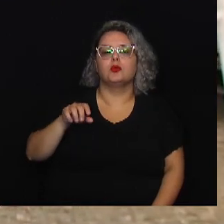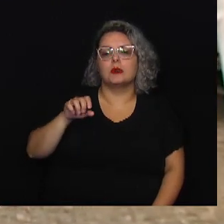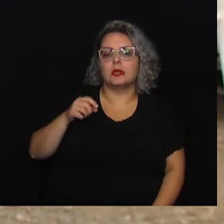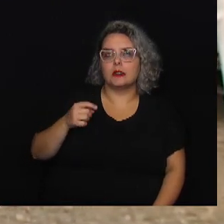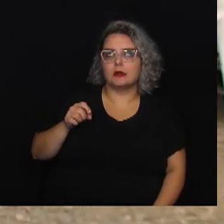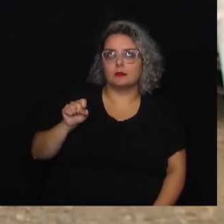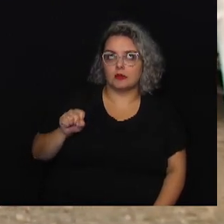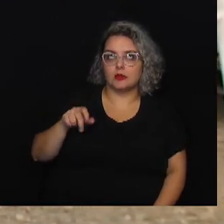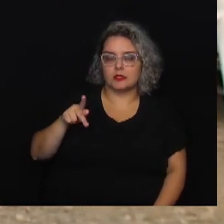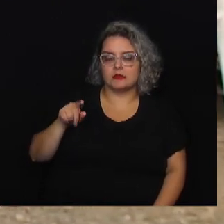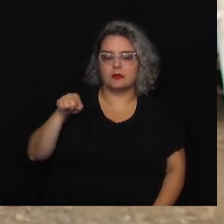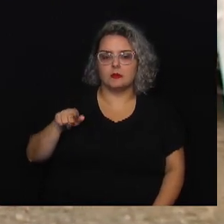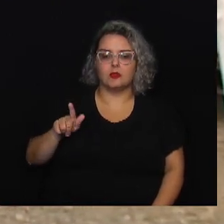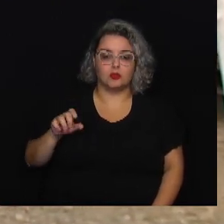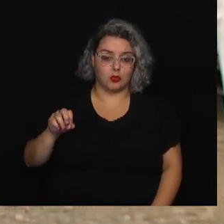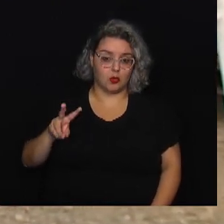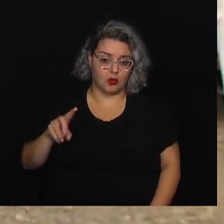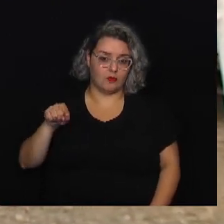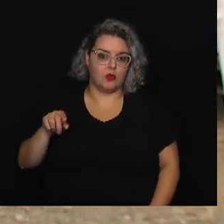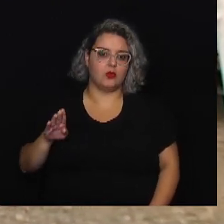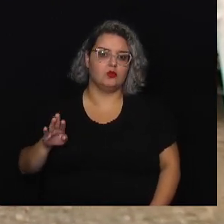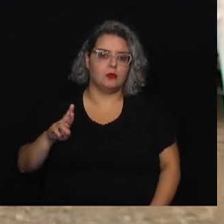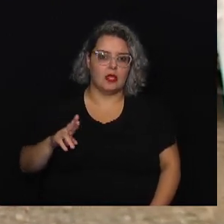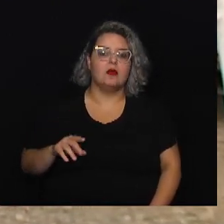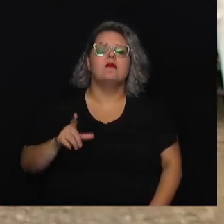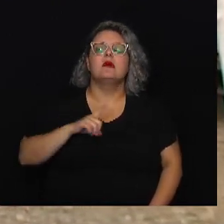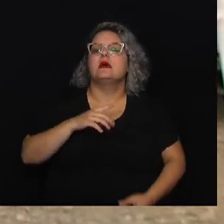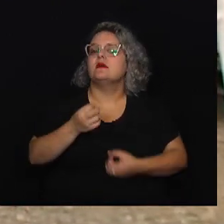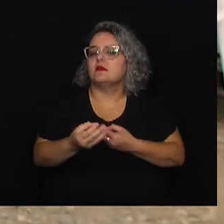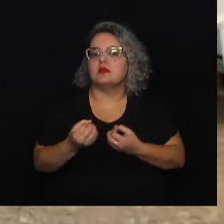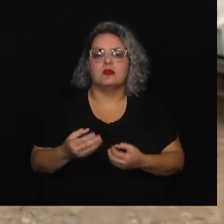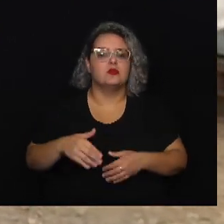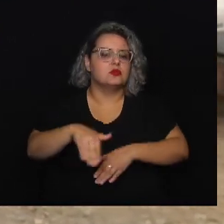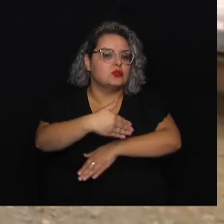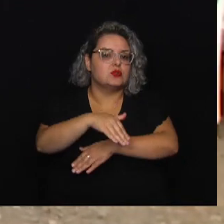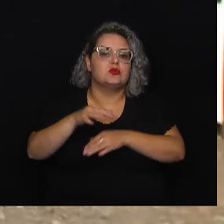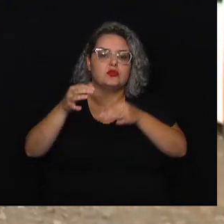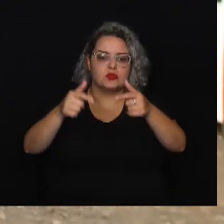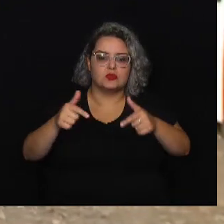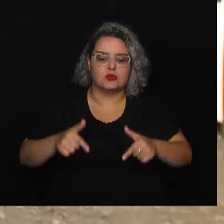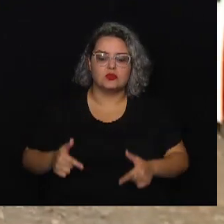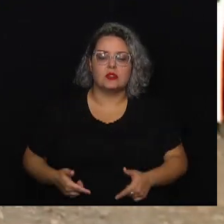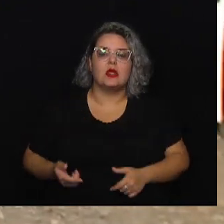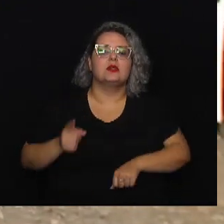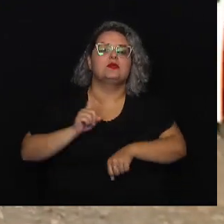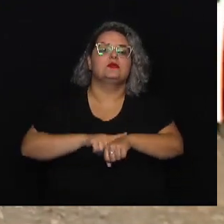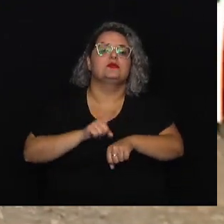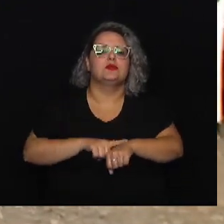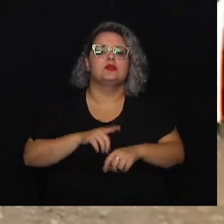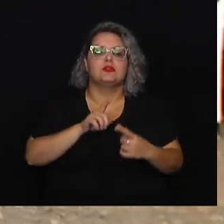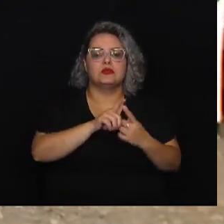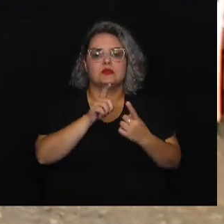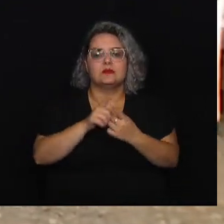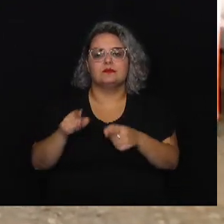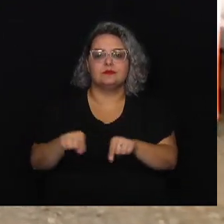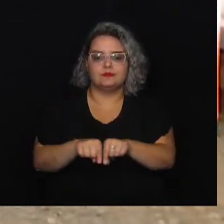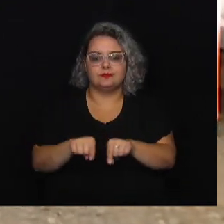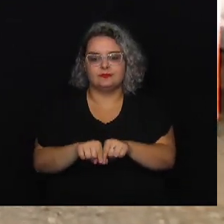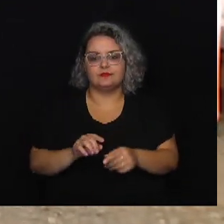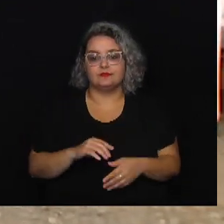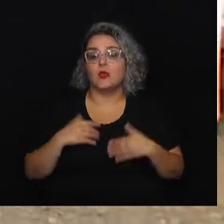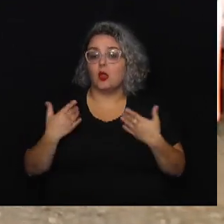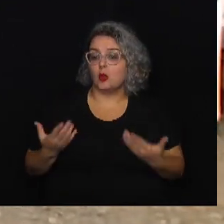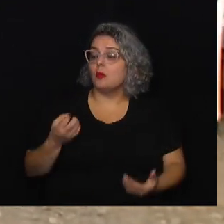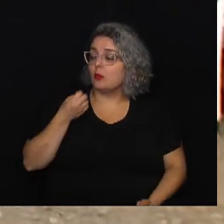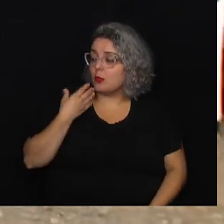portalanimal.campinas.sp.gov.br. Aí vai ter todas as informações. Vai ter as informações, os endereços e os horários de atendimento também. Boa,